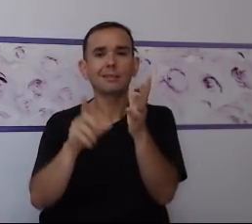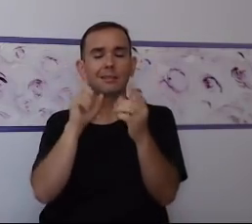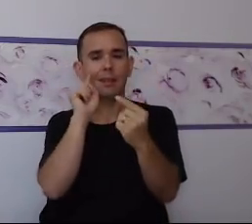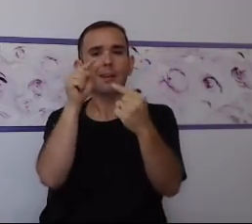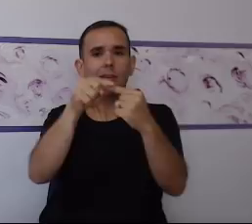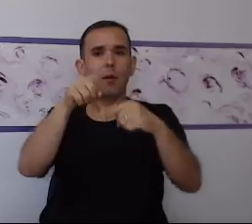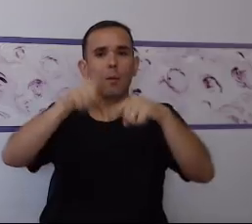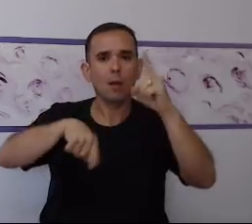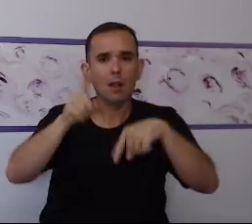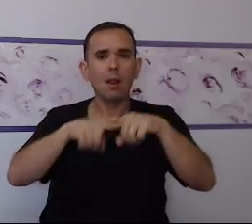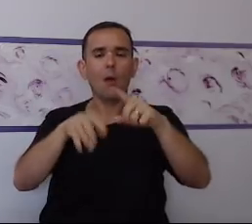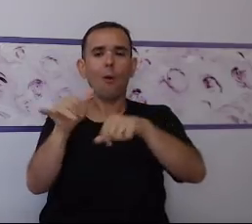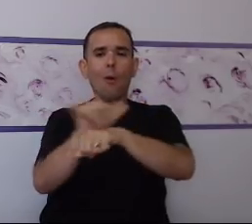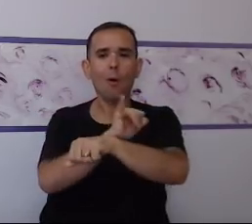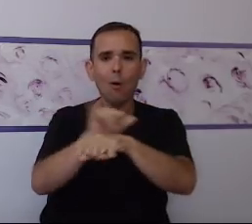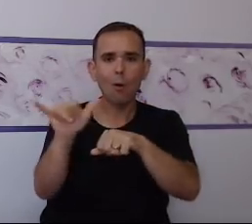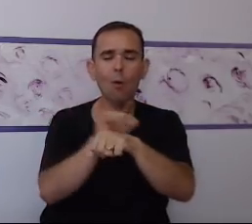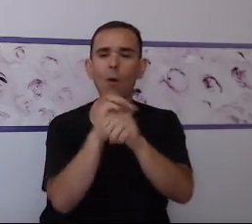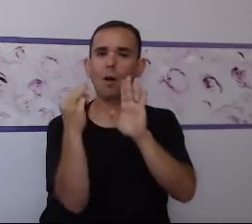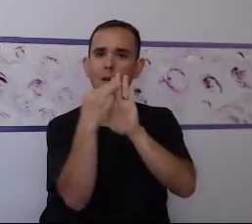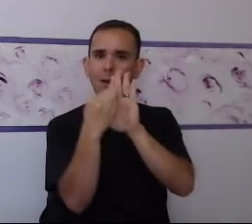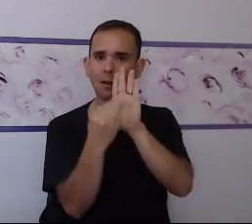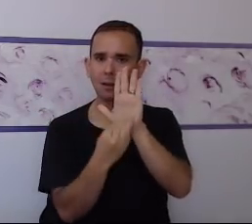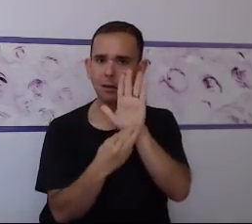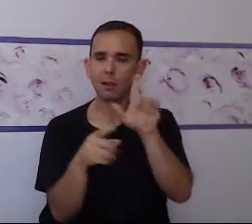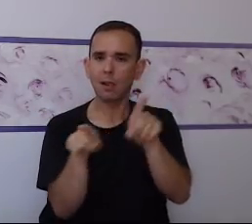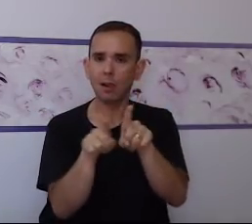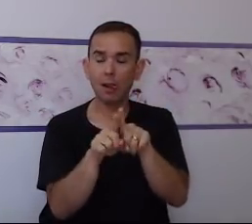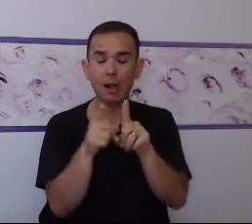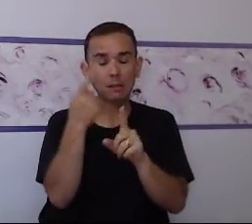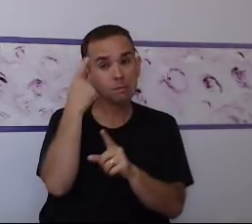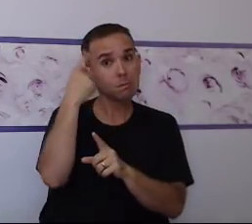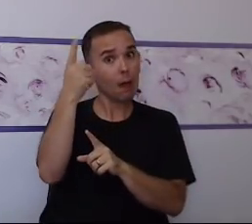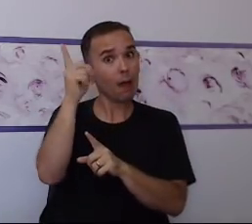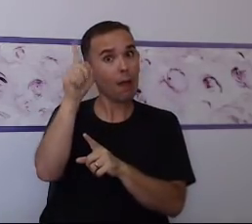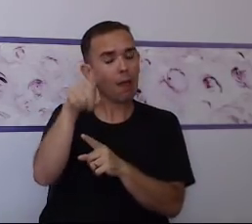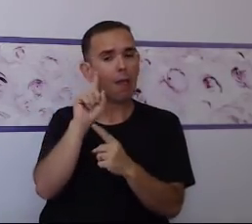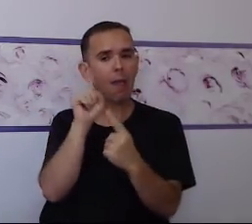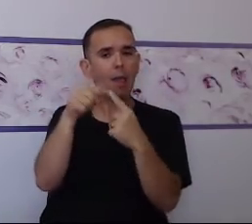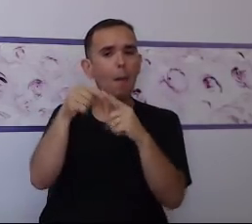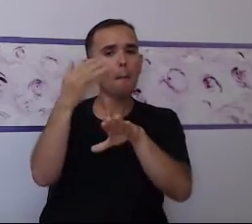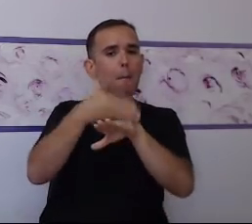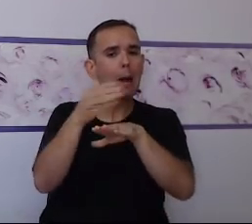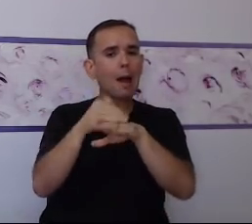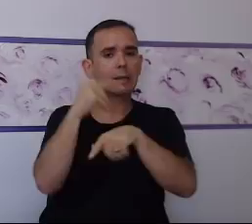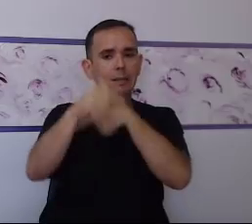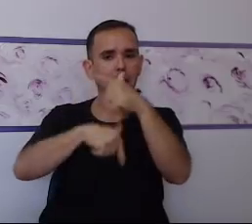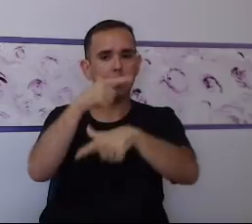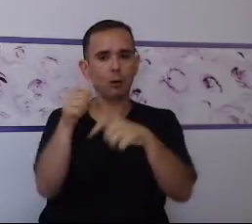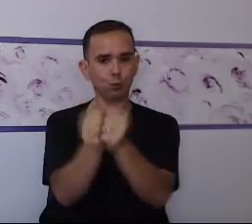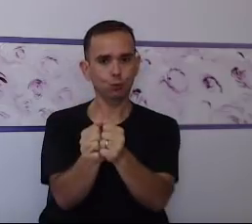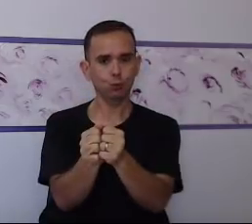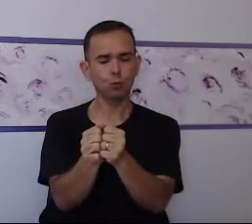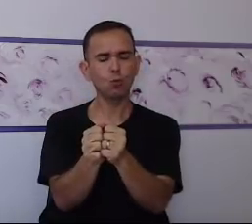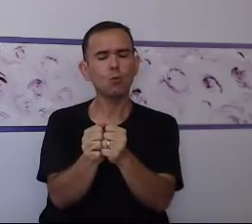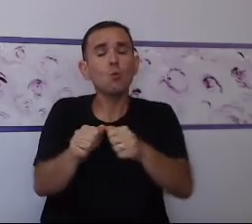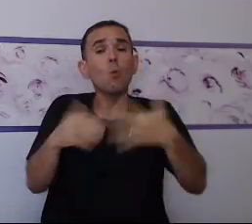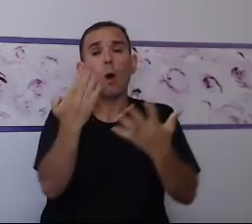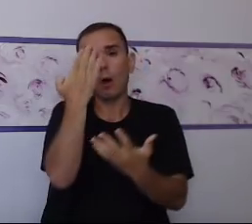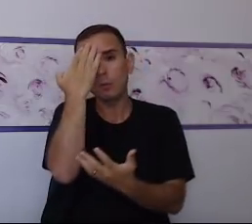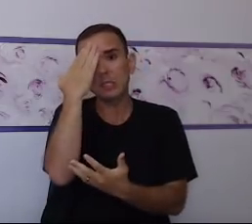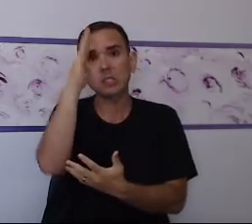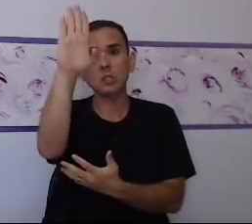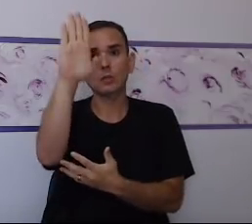produtos, recursos, metodologias, estratégias, práticas e serviços. E qual que é o objetivo da